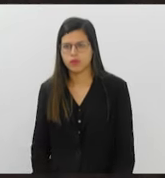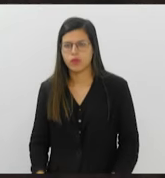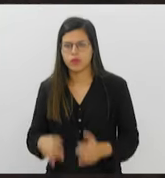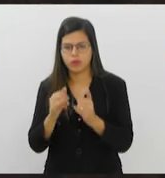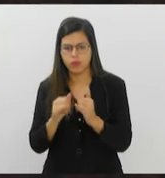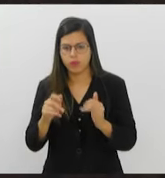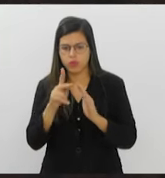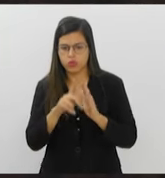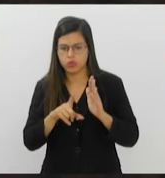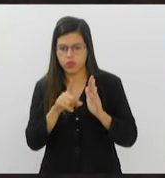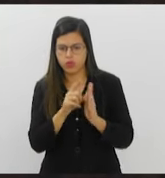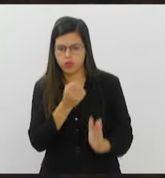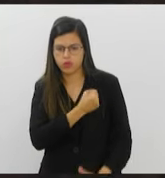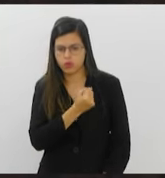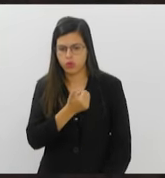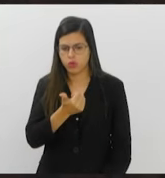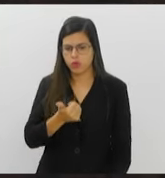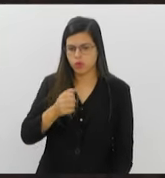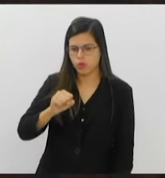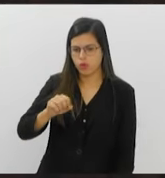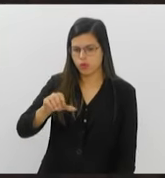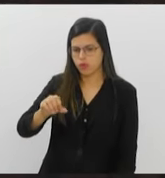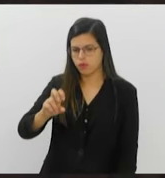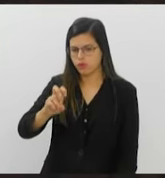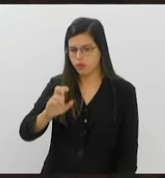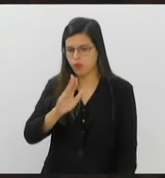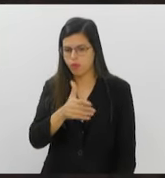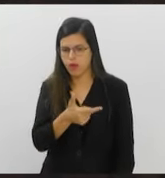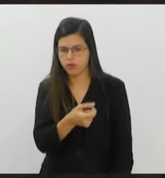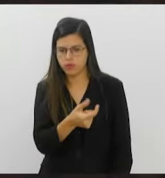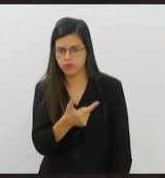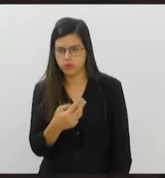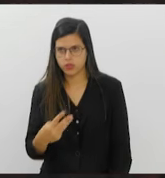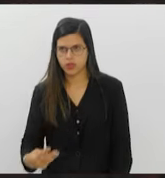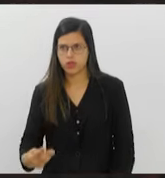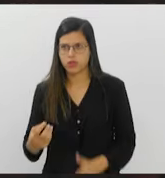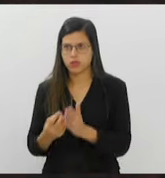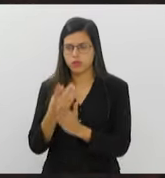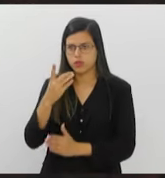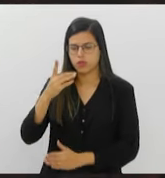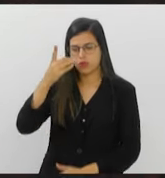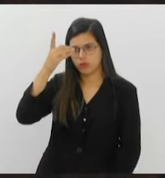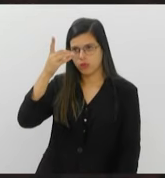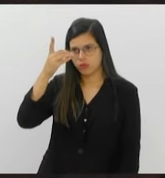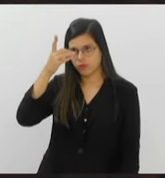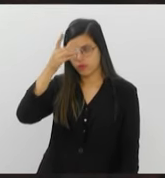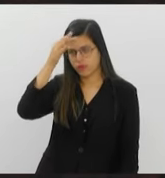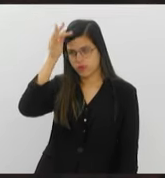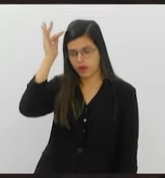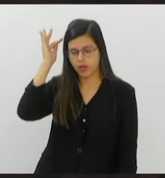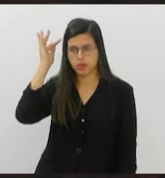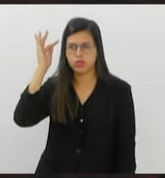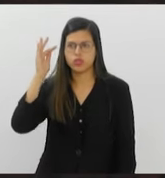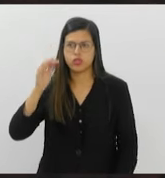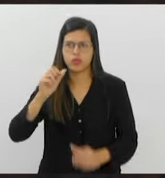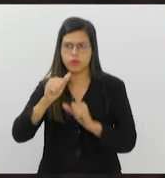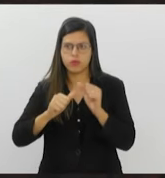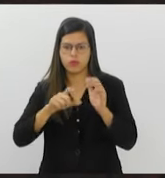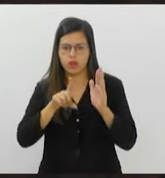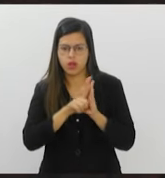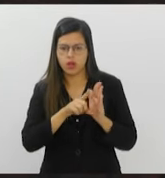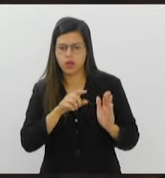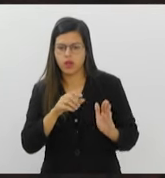Anuncio o projeto de lei número 1895 de 23, de autoria do deputado Fred Pacheco, que altera a lei estadual